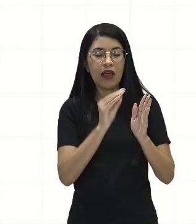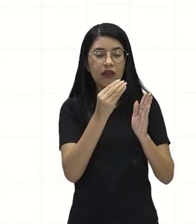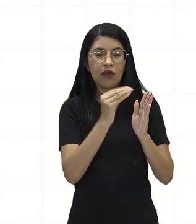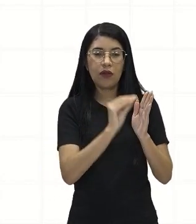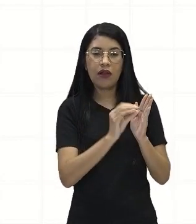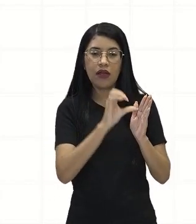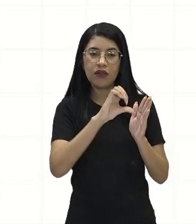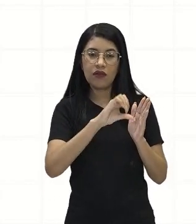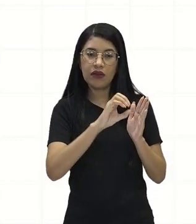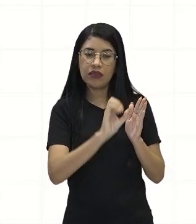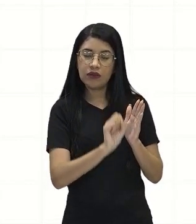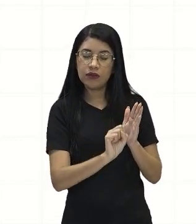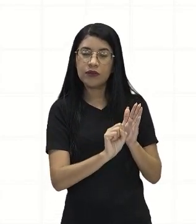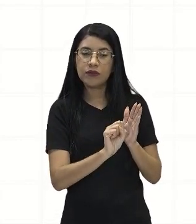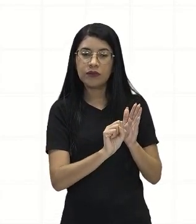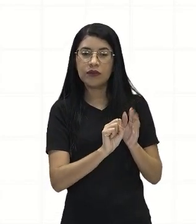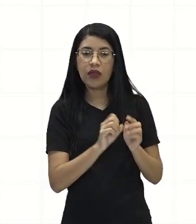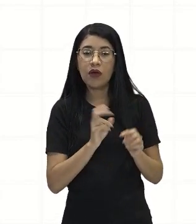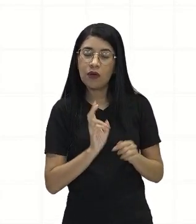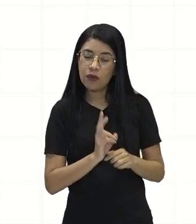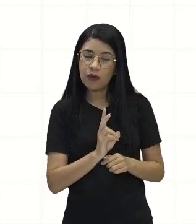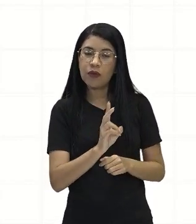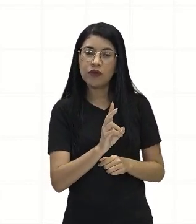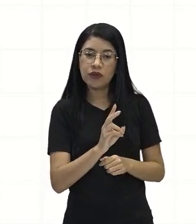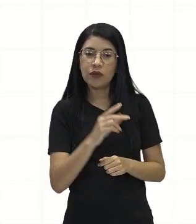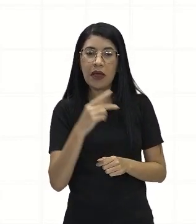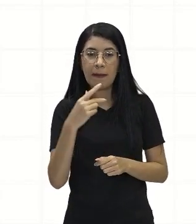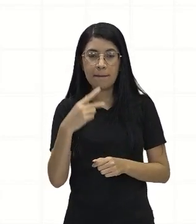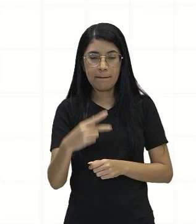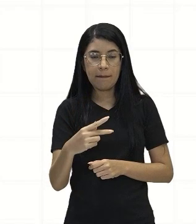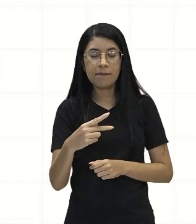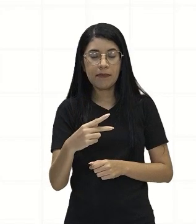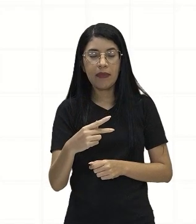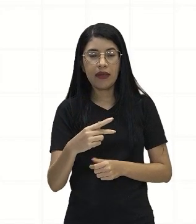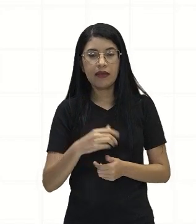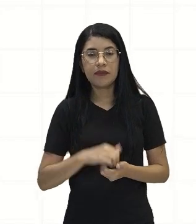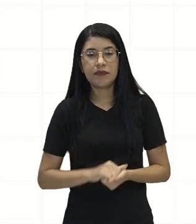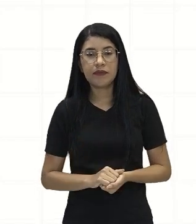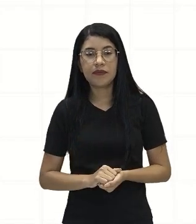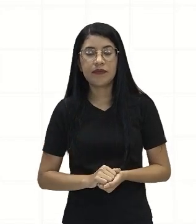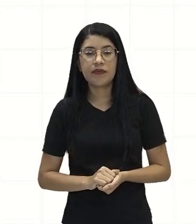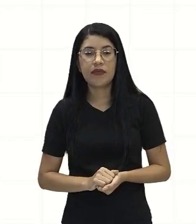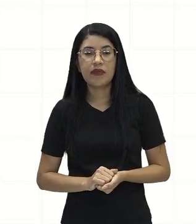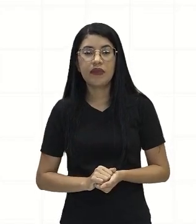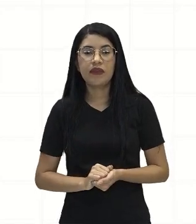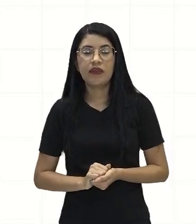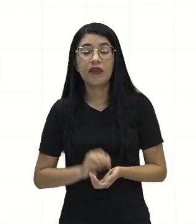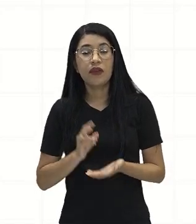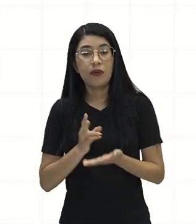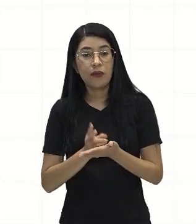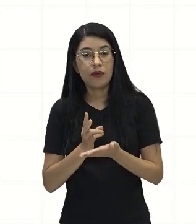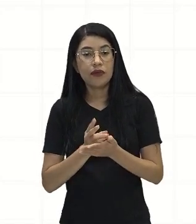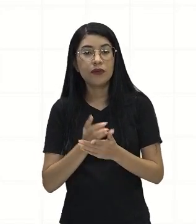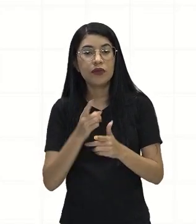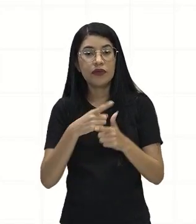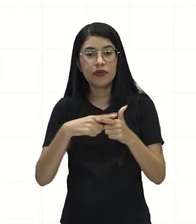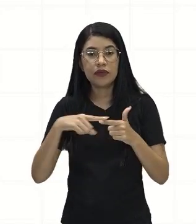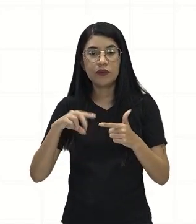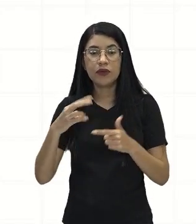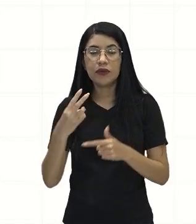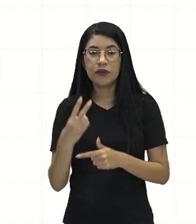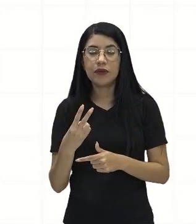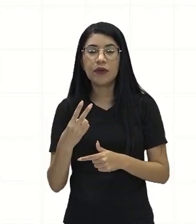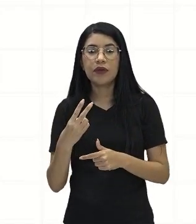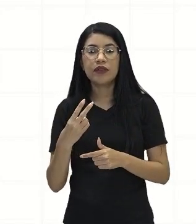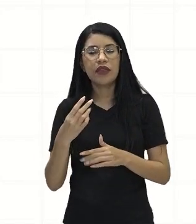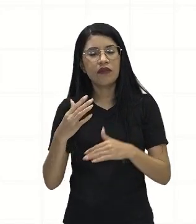Ah, professor, esse número o quê? Ainda é um número par. Então, ainda vai por 2. E